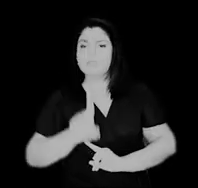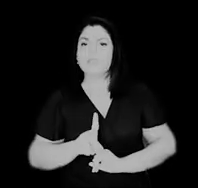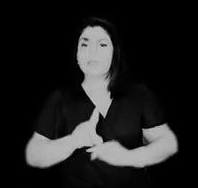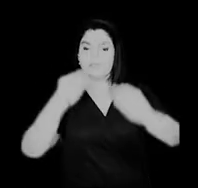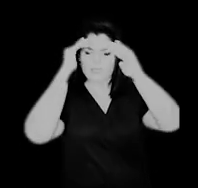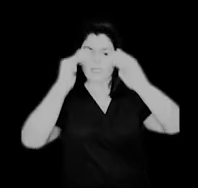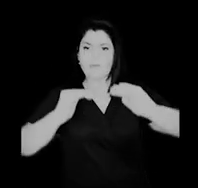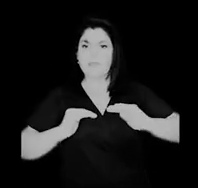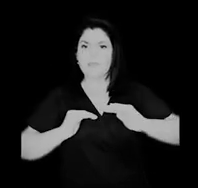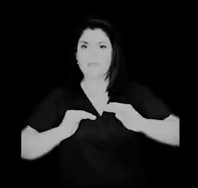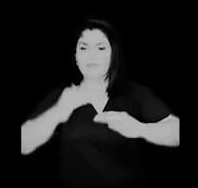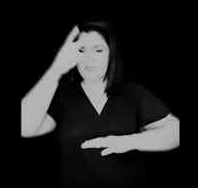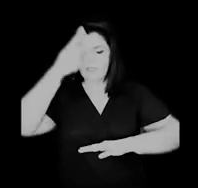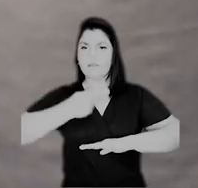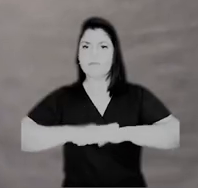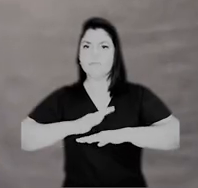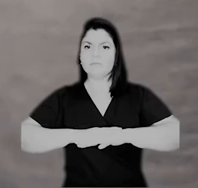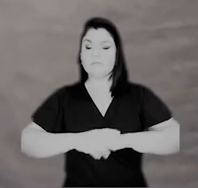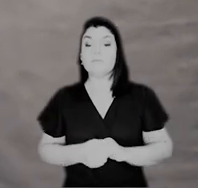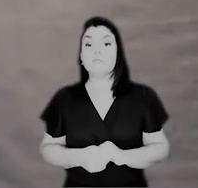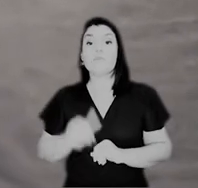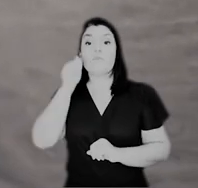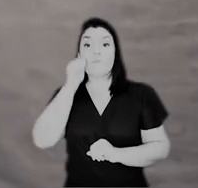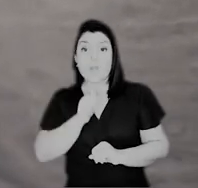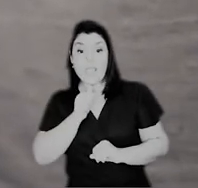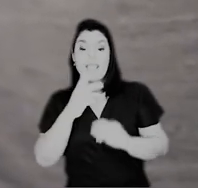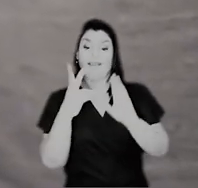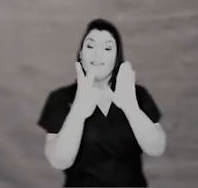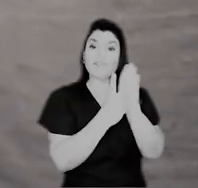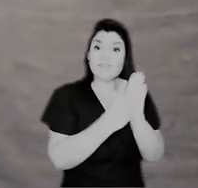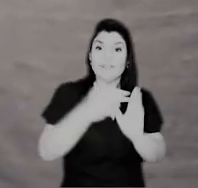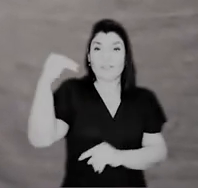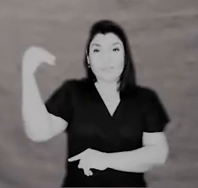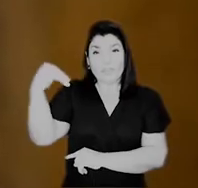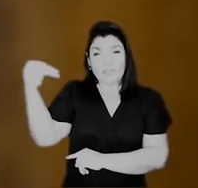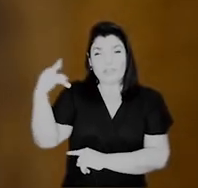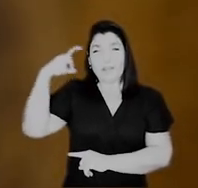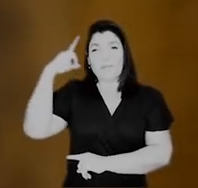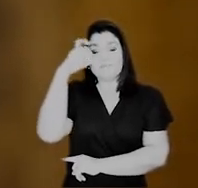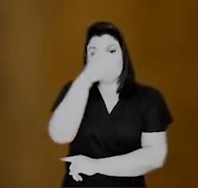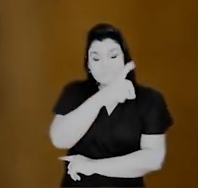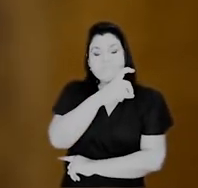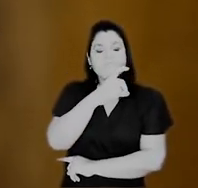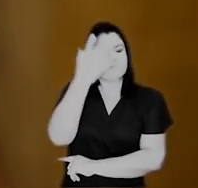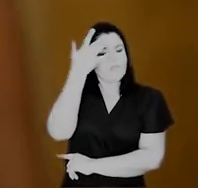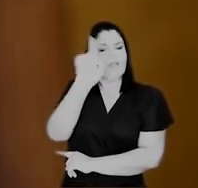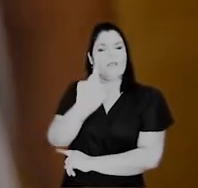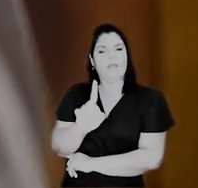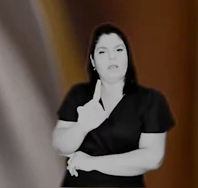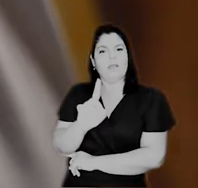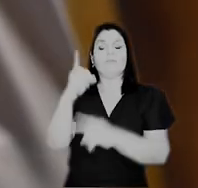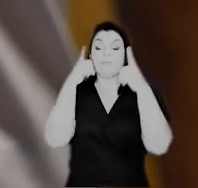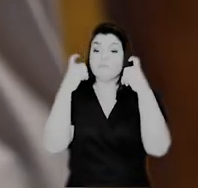direito de ser respeitada por quem eu sou. Ser mulher, ser indígena, ser nordestina é uma tarefa muito difícil. É,